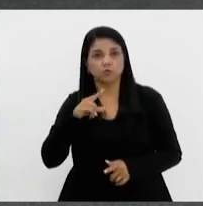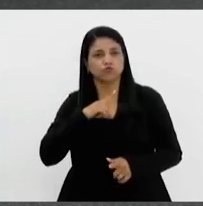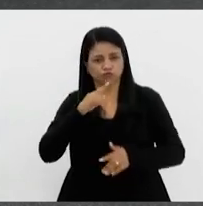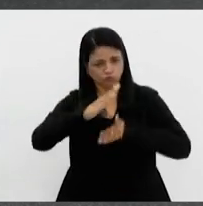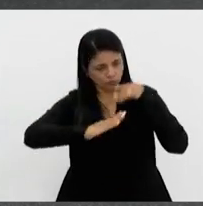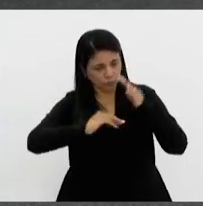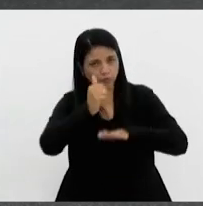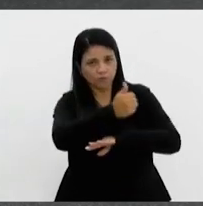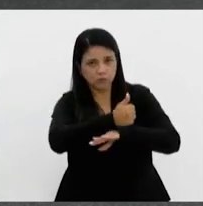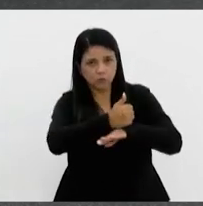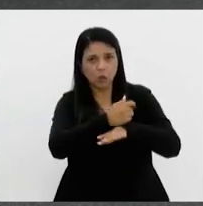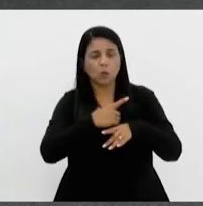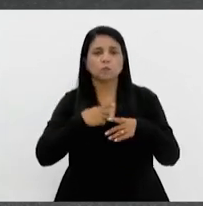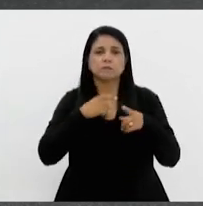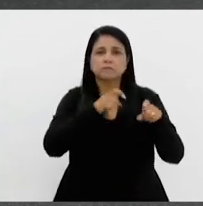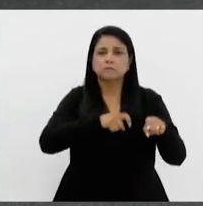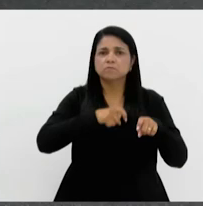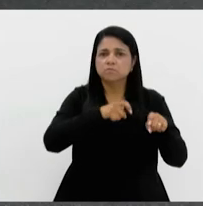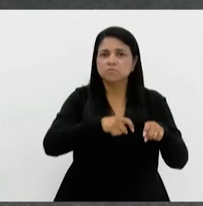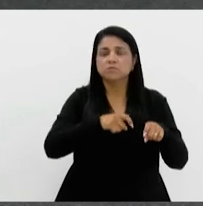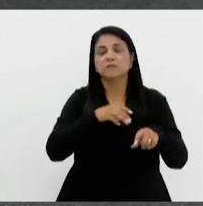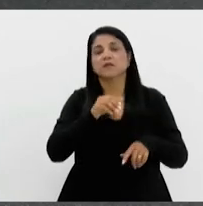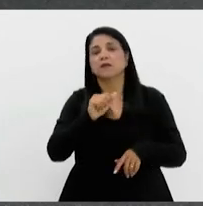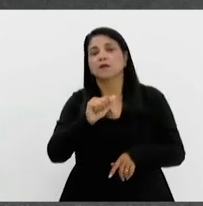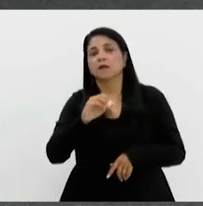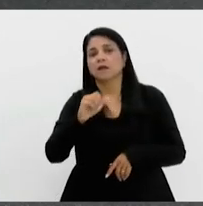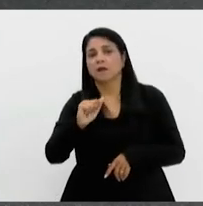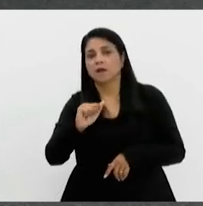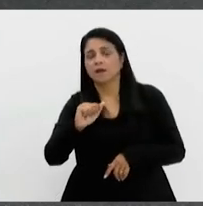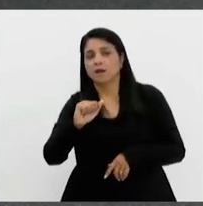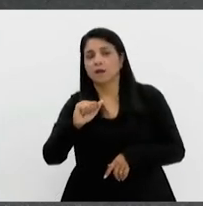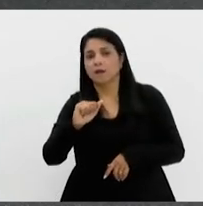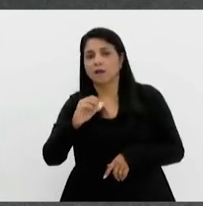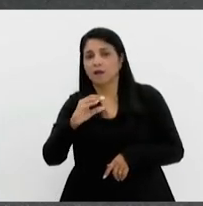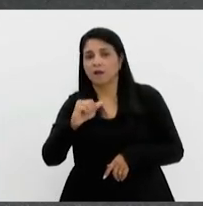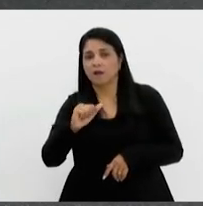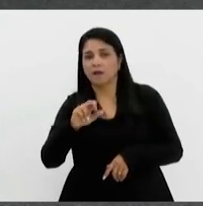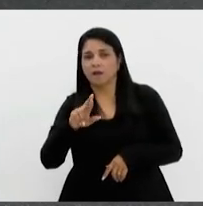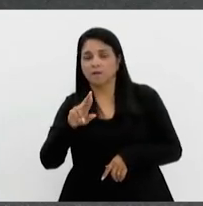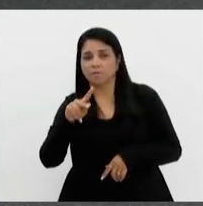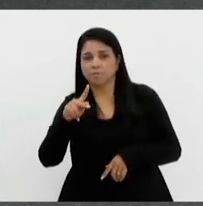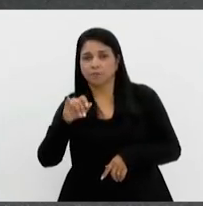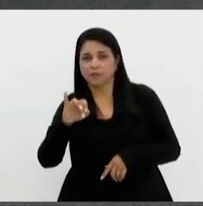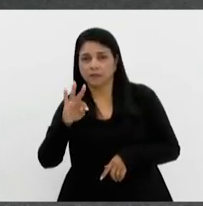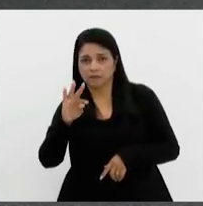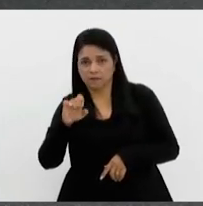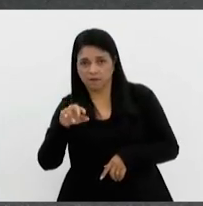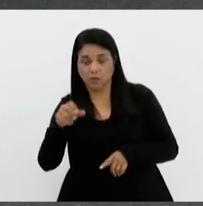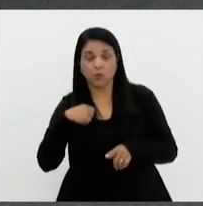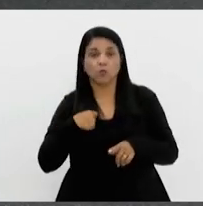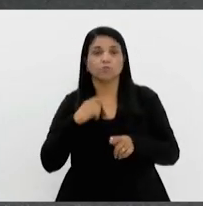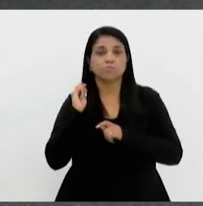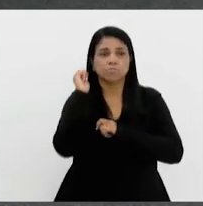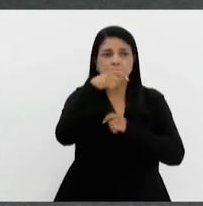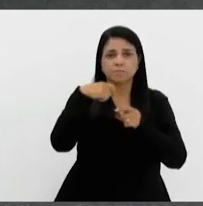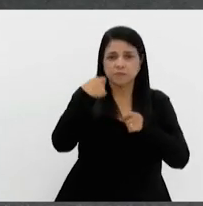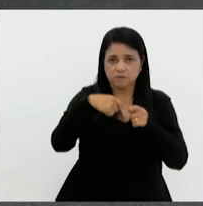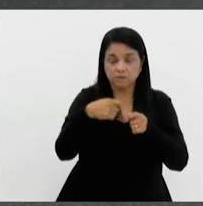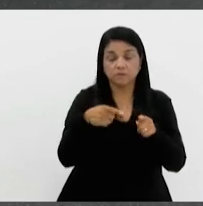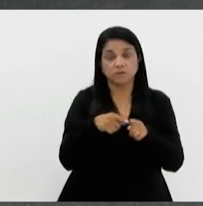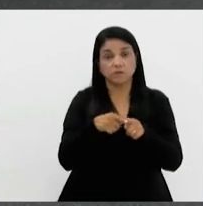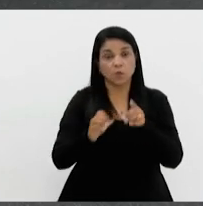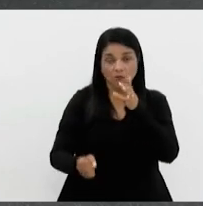a pescador. Então, a teoria que fundamenta a doutrina social da